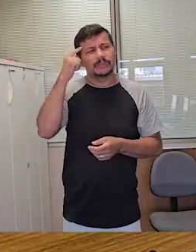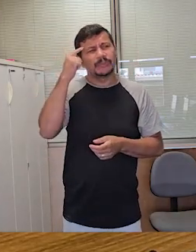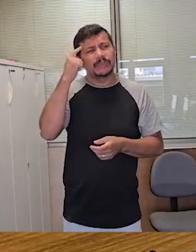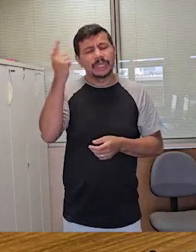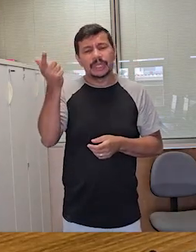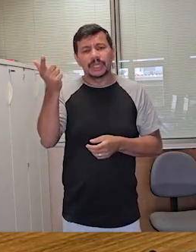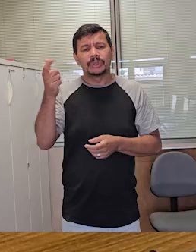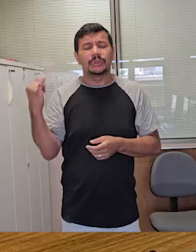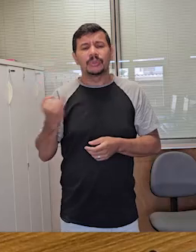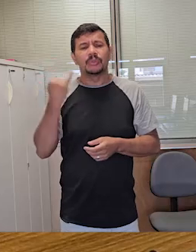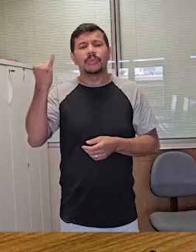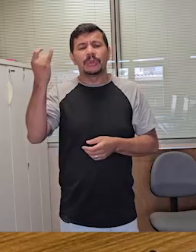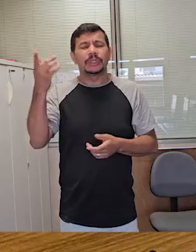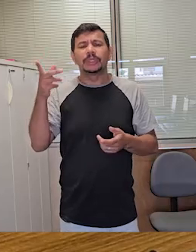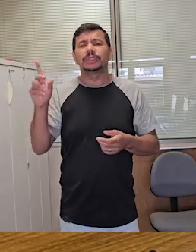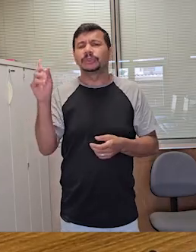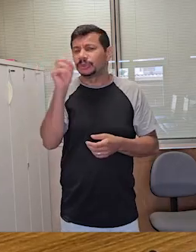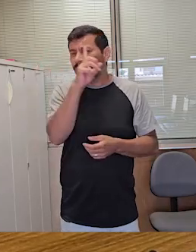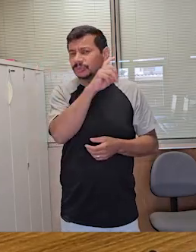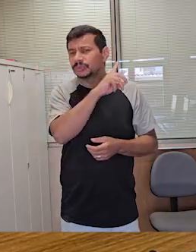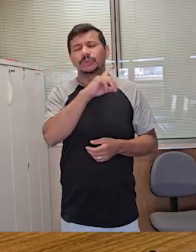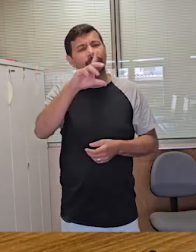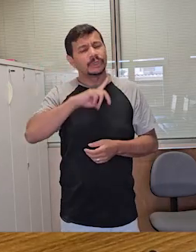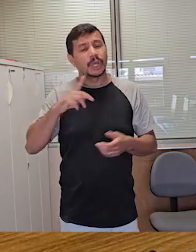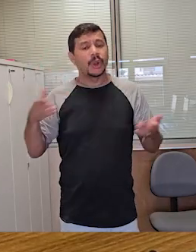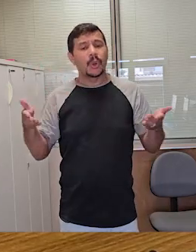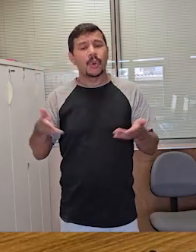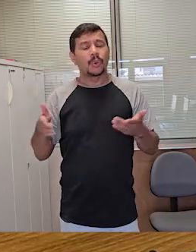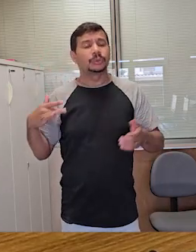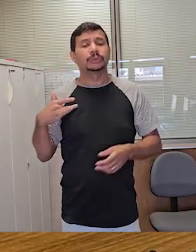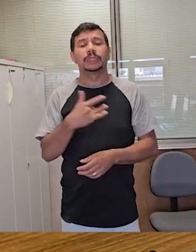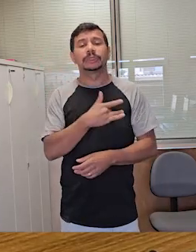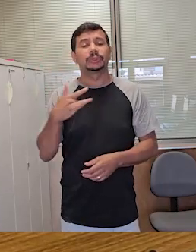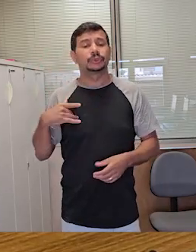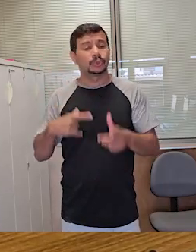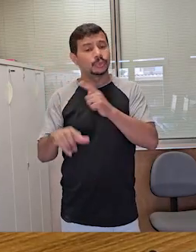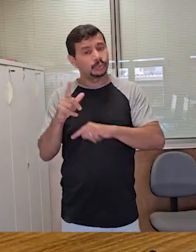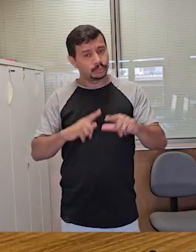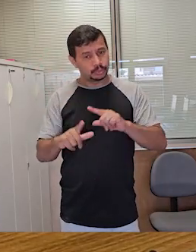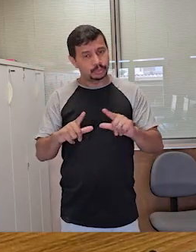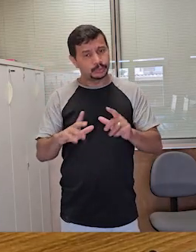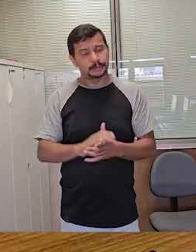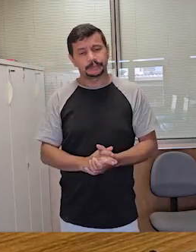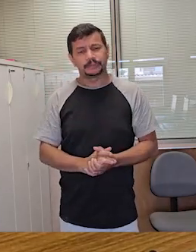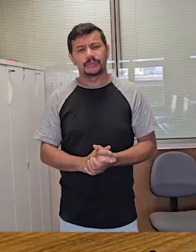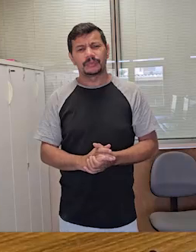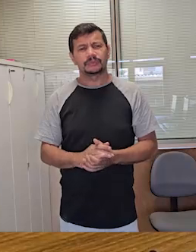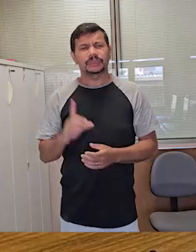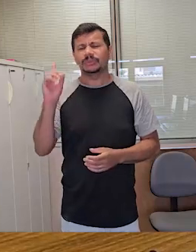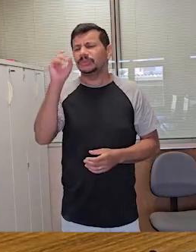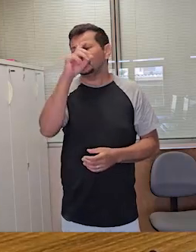os principais desafios hoje que a gente tem nessa questão de saúde da classe trabalhadora? Quais